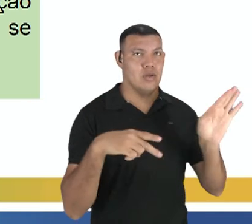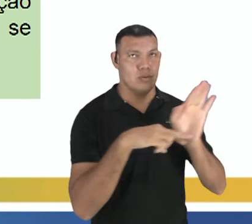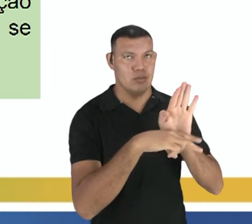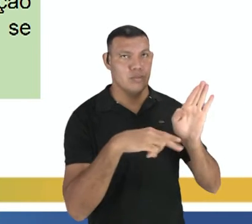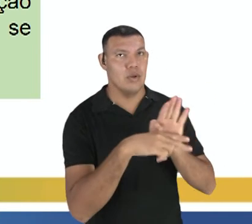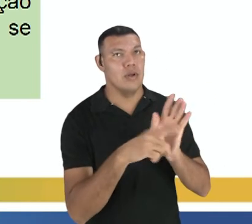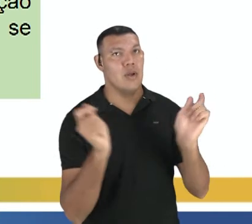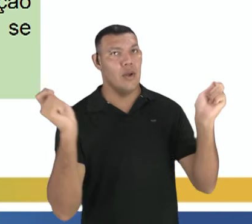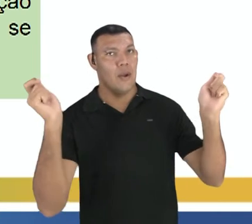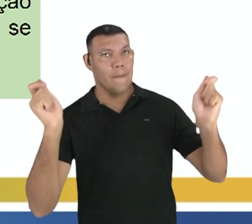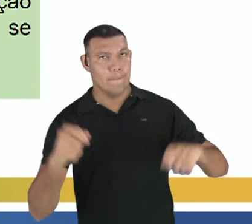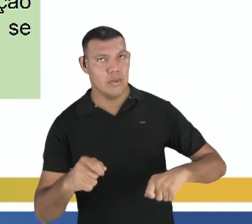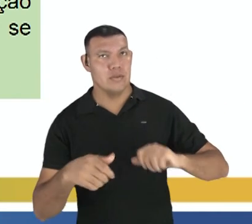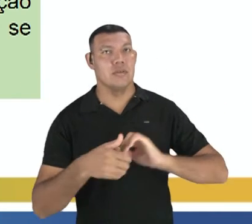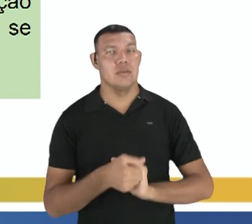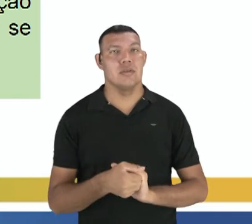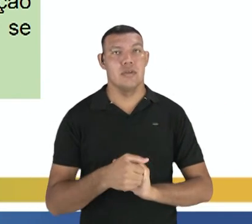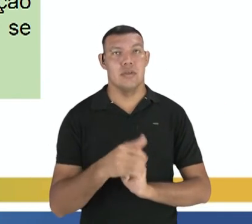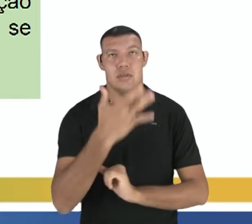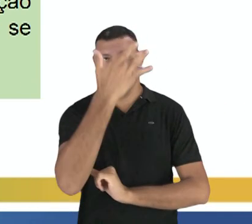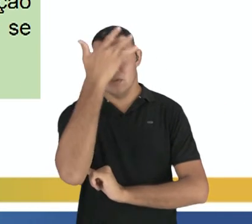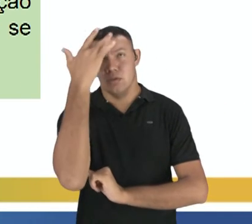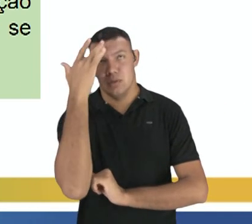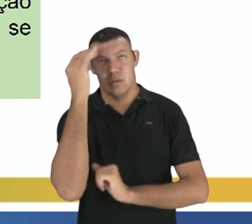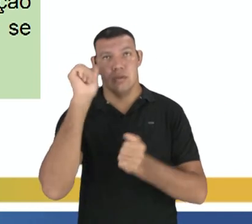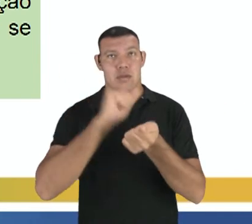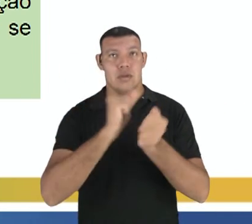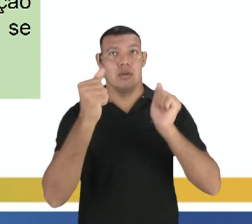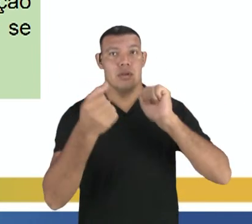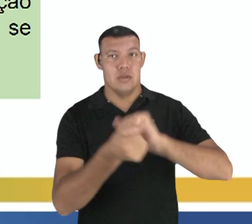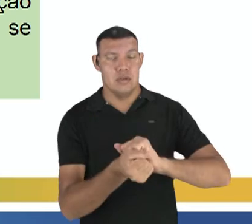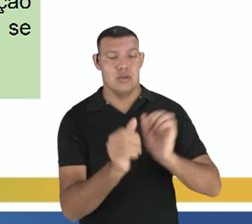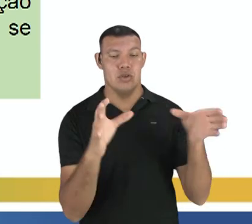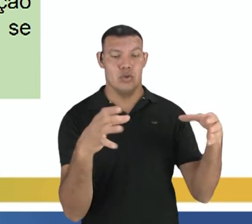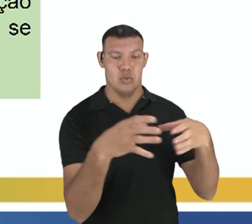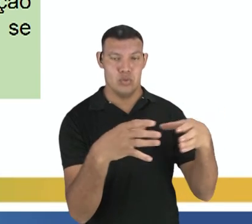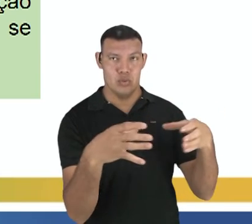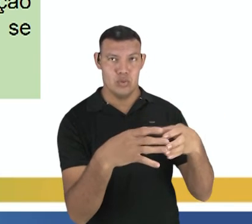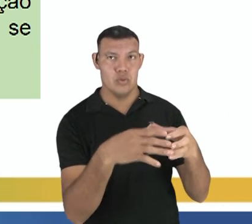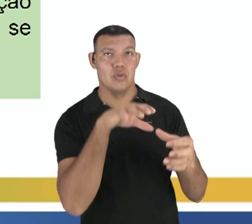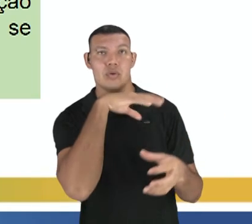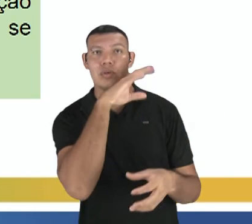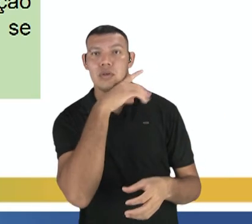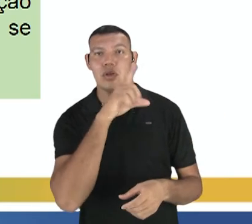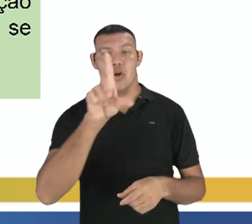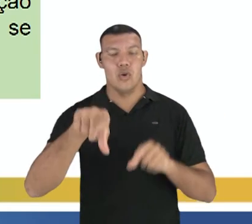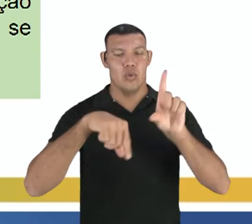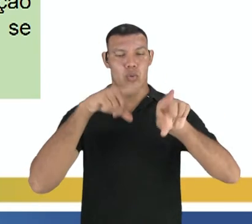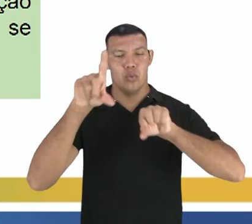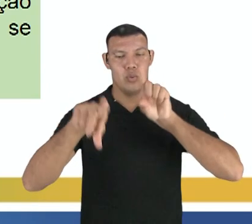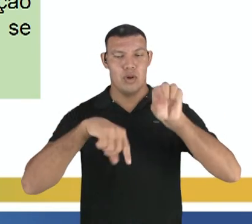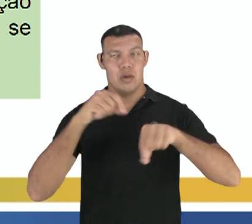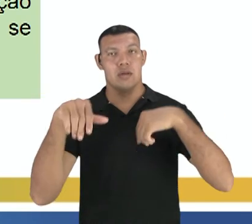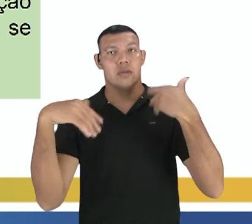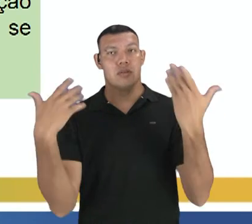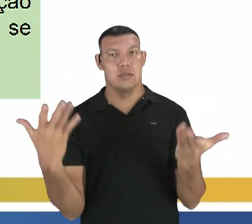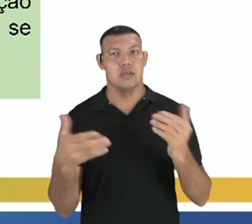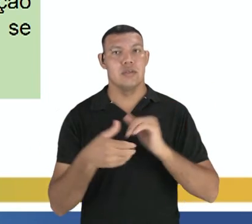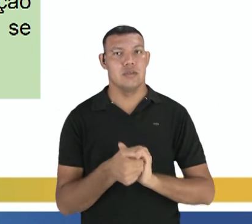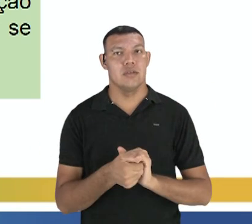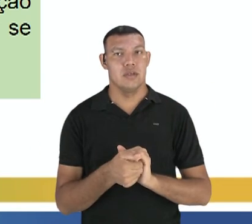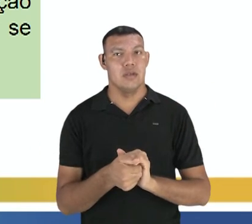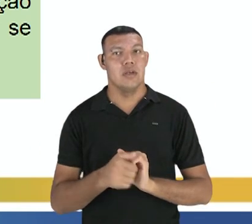através delas que os indivíduos mais adaptados de uma determinada condição são selecionados. Assim, eles têm